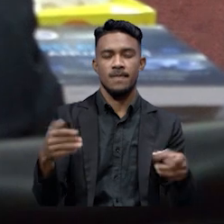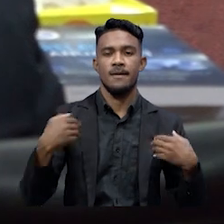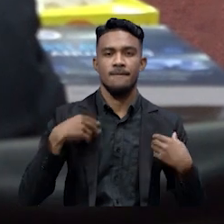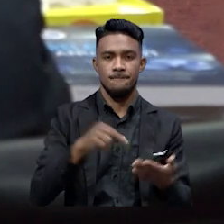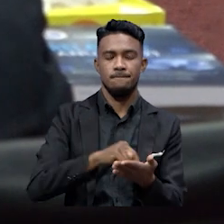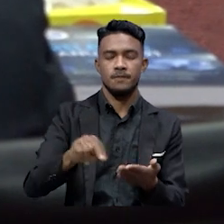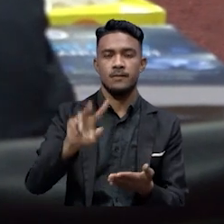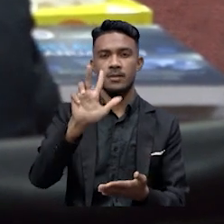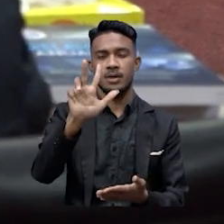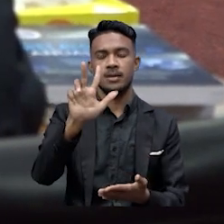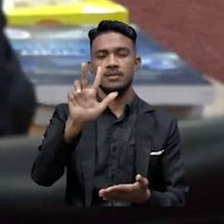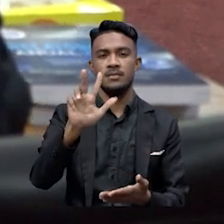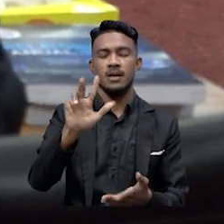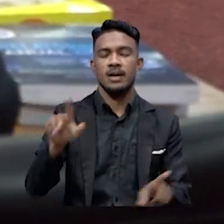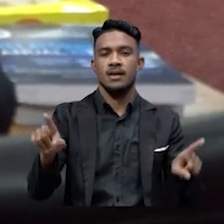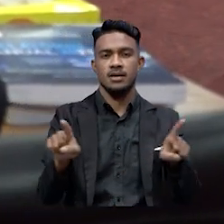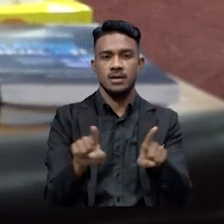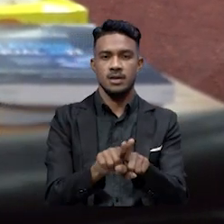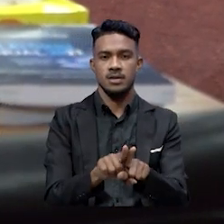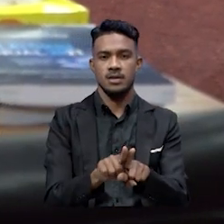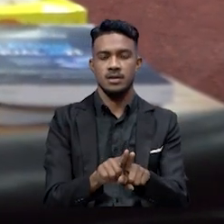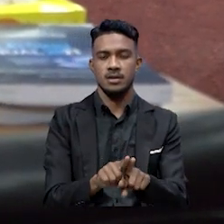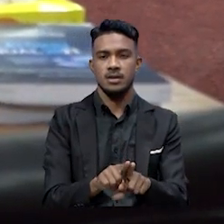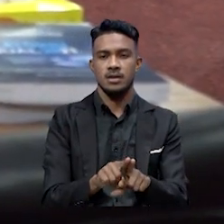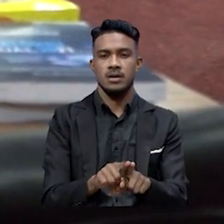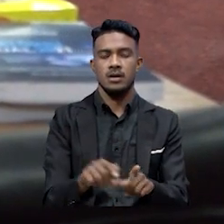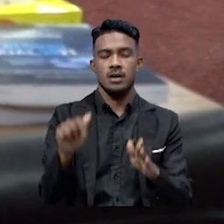3 mos hatete artigo